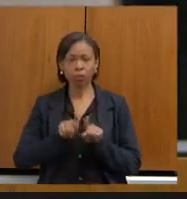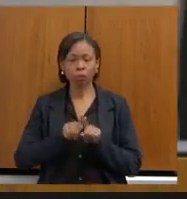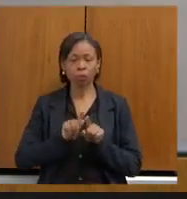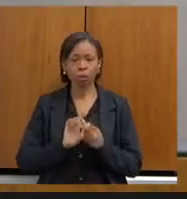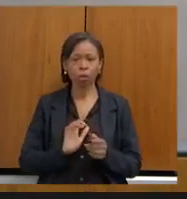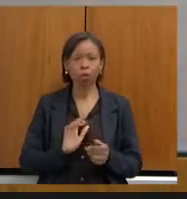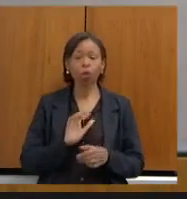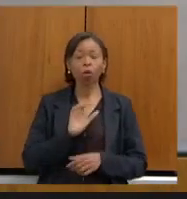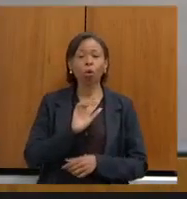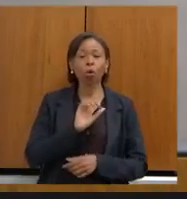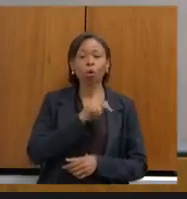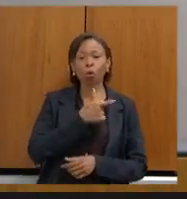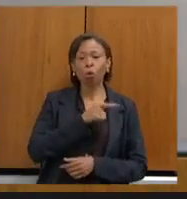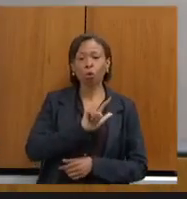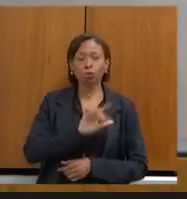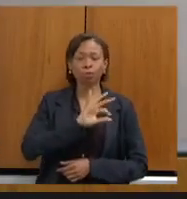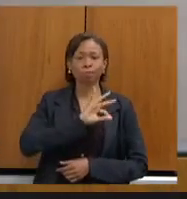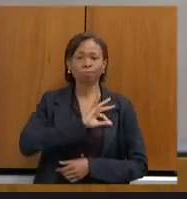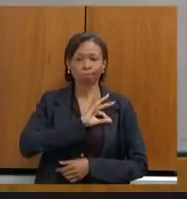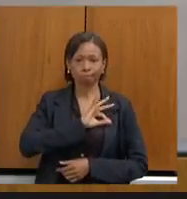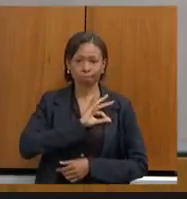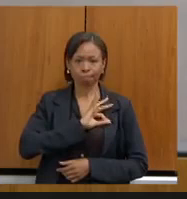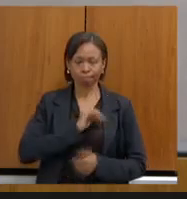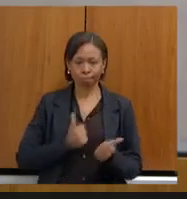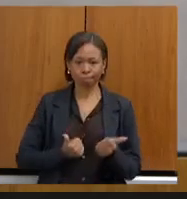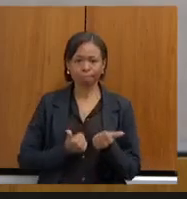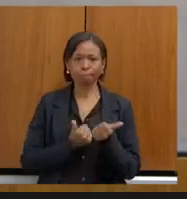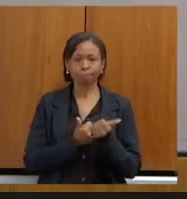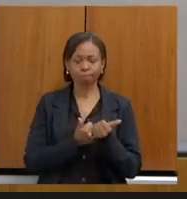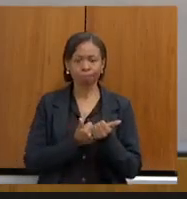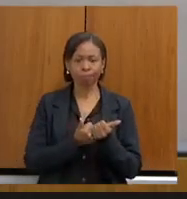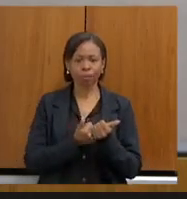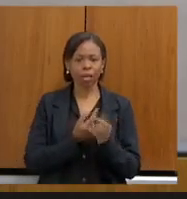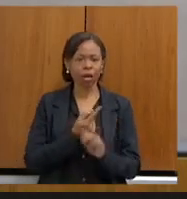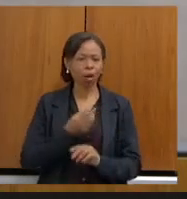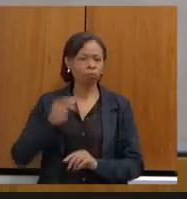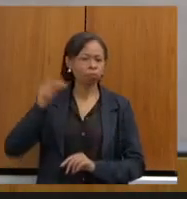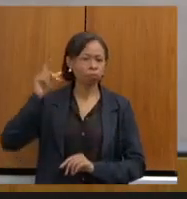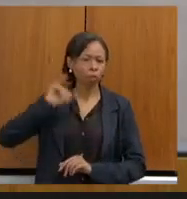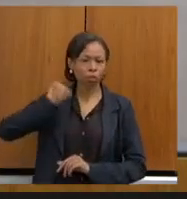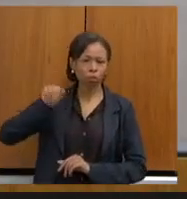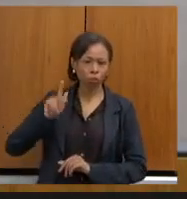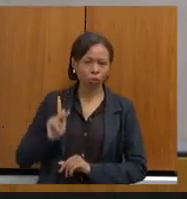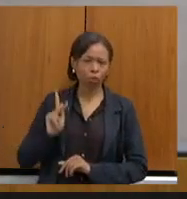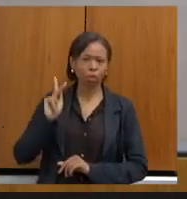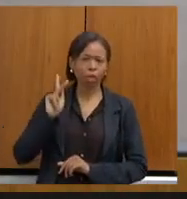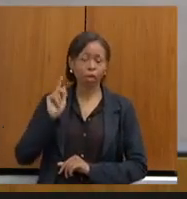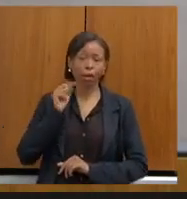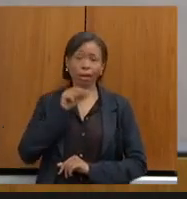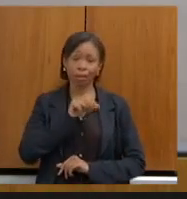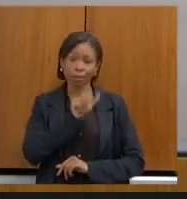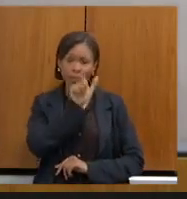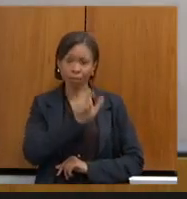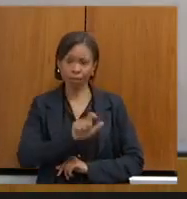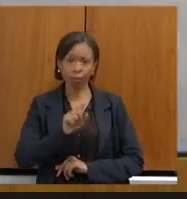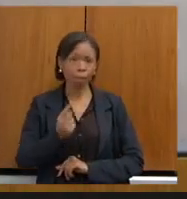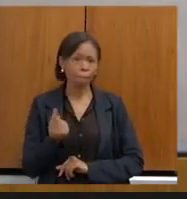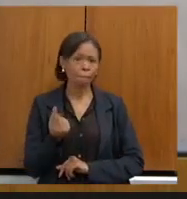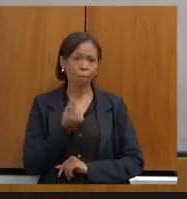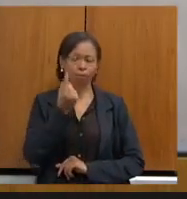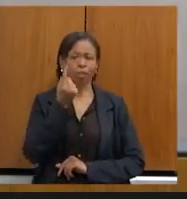47 oficial que foi ajudante de ordem de Juscelino Kubitschek no canal da Liberdade também foi o primeiro oficial